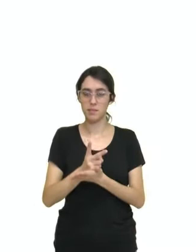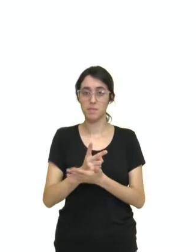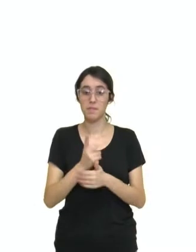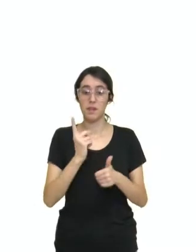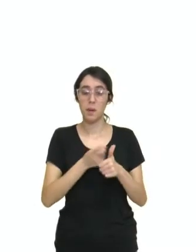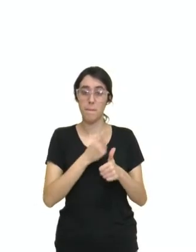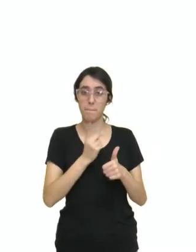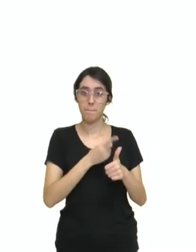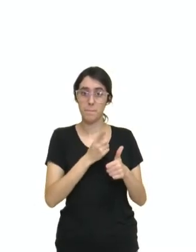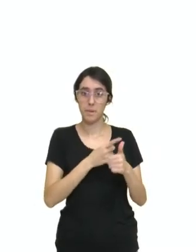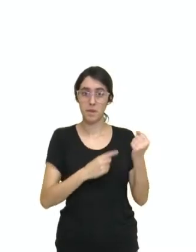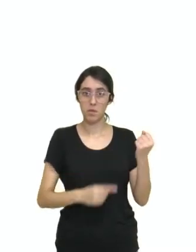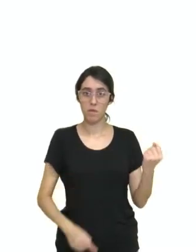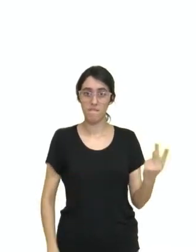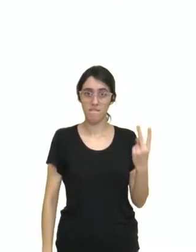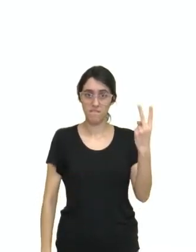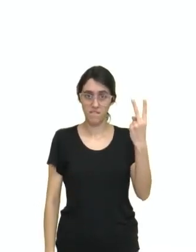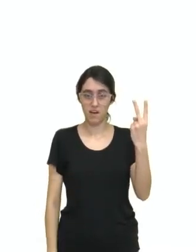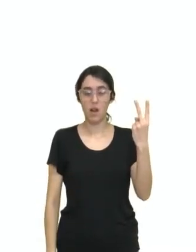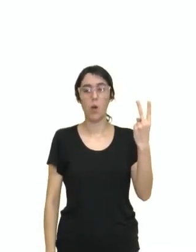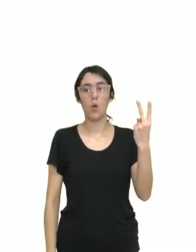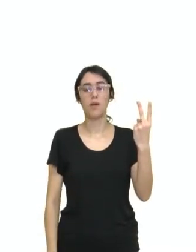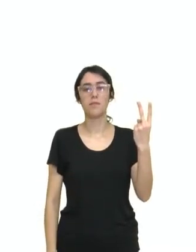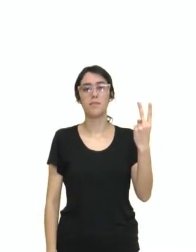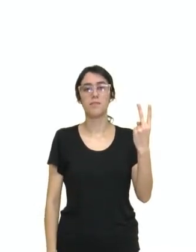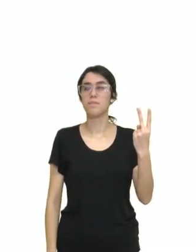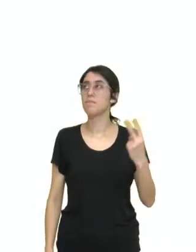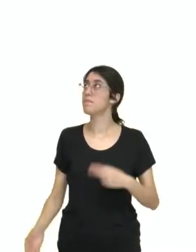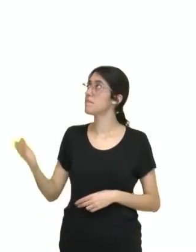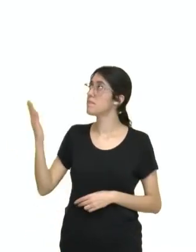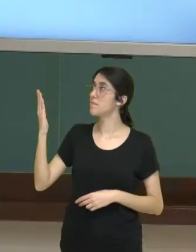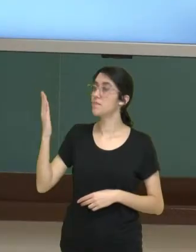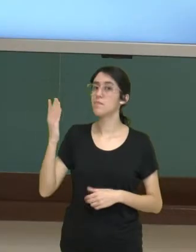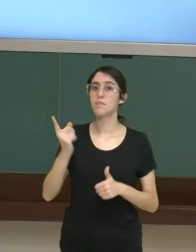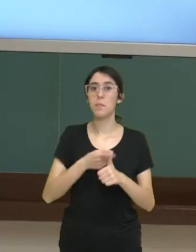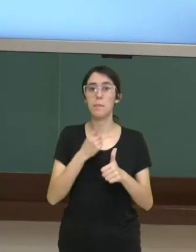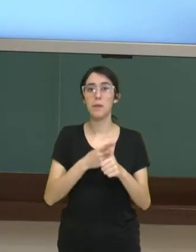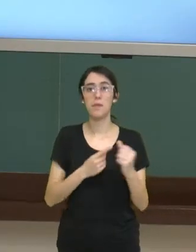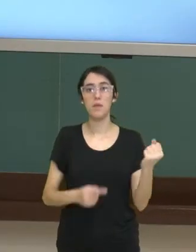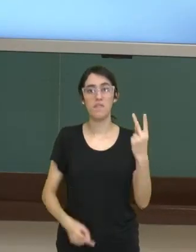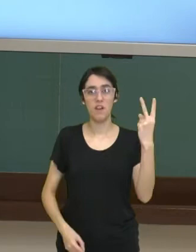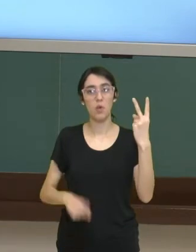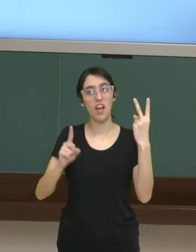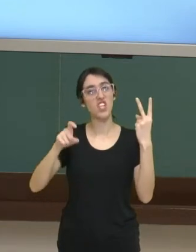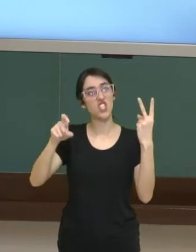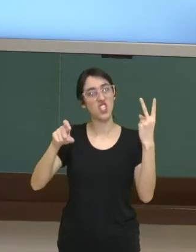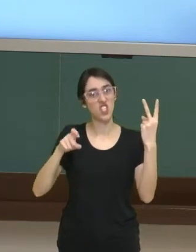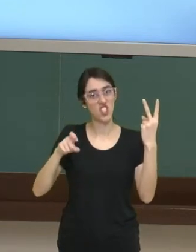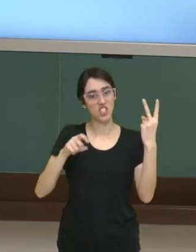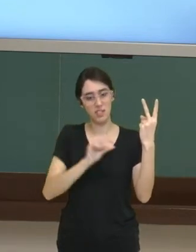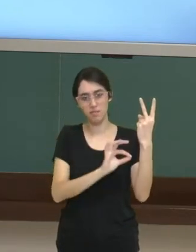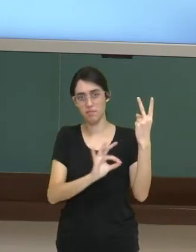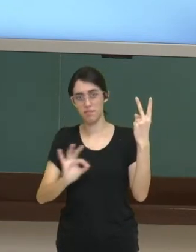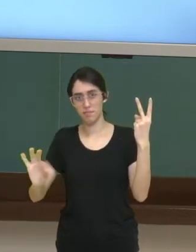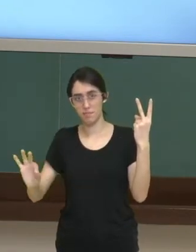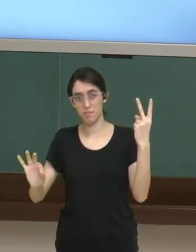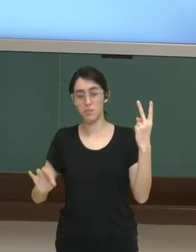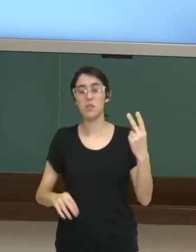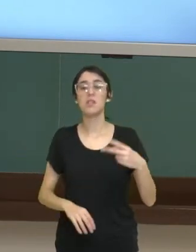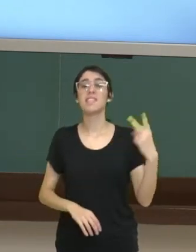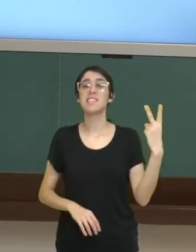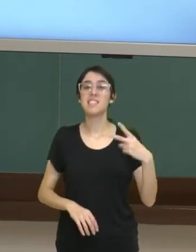valor do par ordenado dessa representação vai ser exatamente o valor de x ou da abscissa, e o